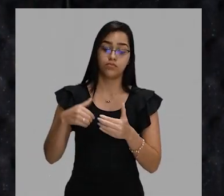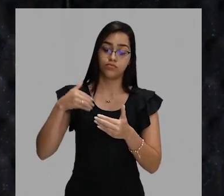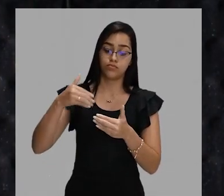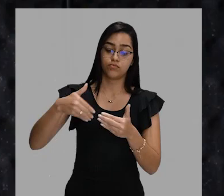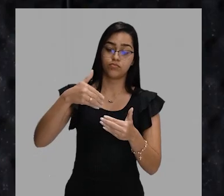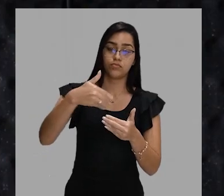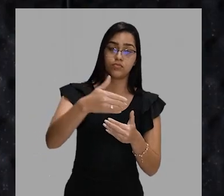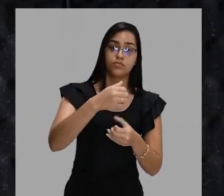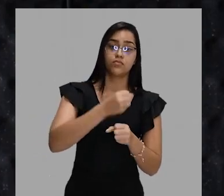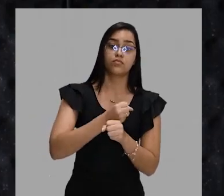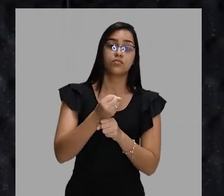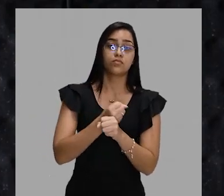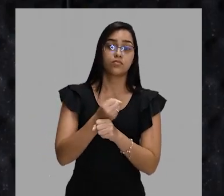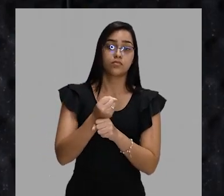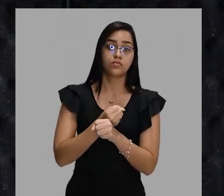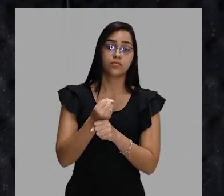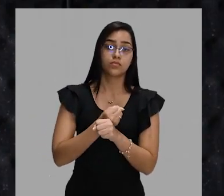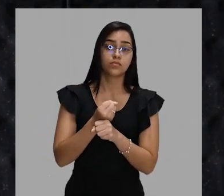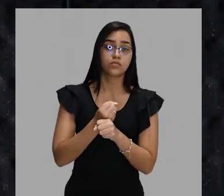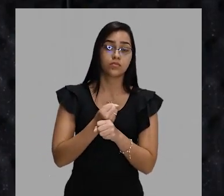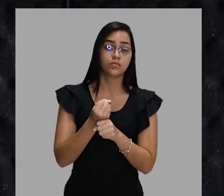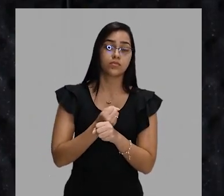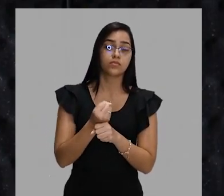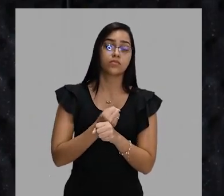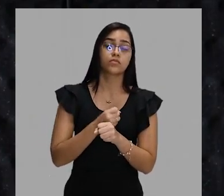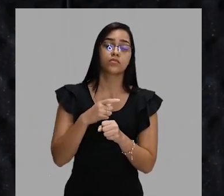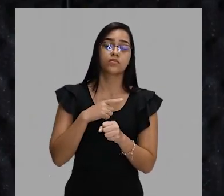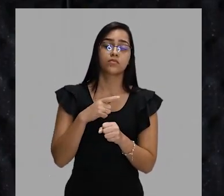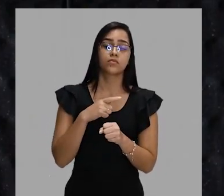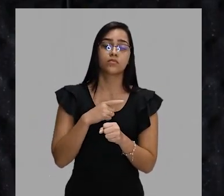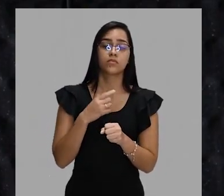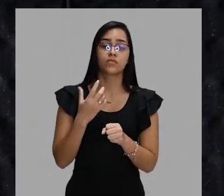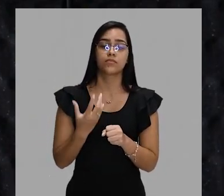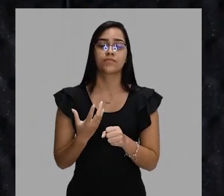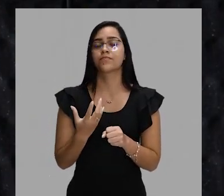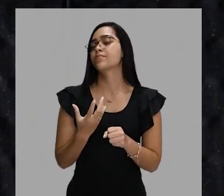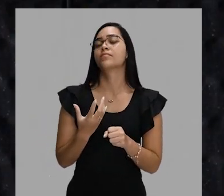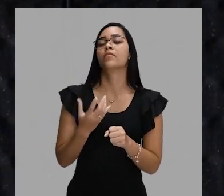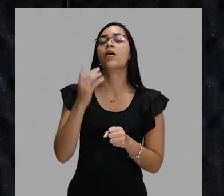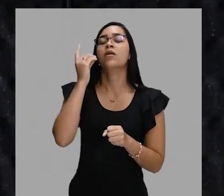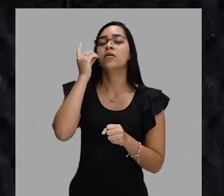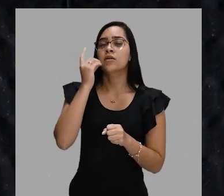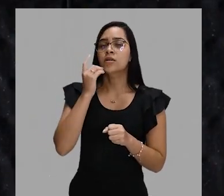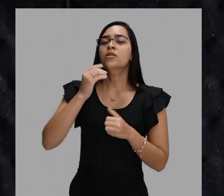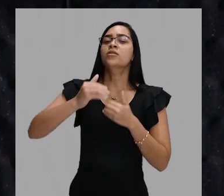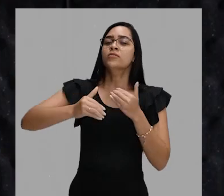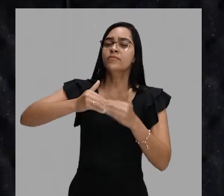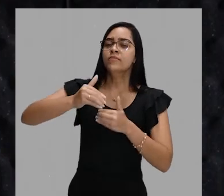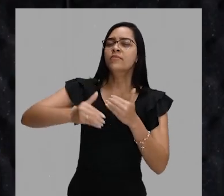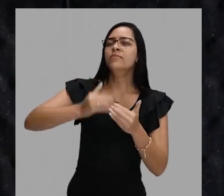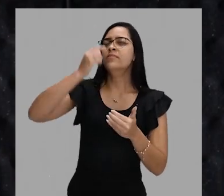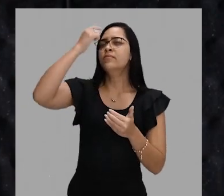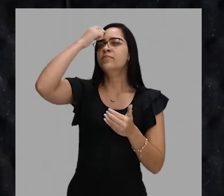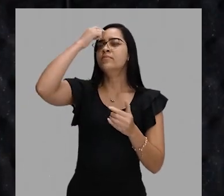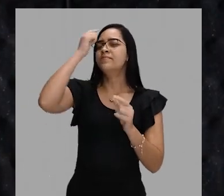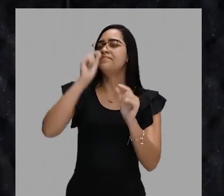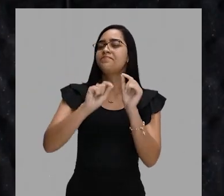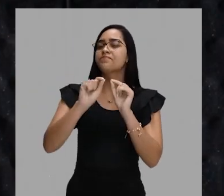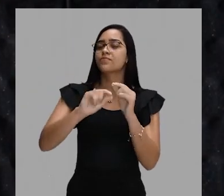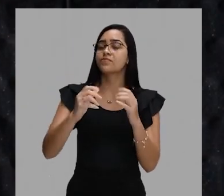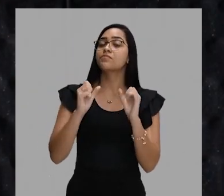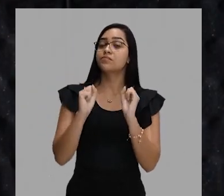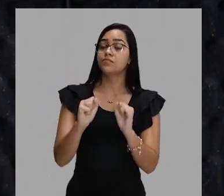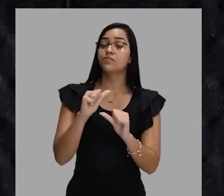do tempo. Charles Darwin ele trouxe ele continuou trazendo essa ideia de que os seres vivos